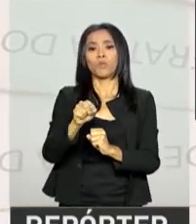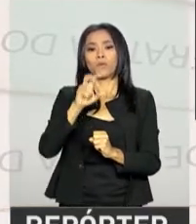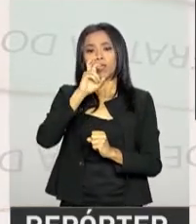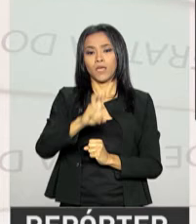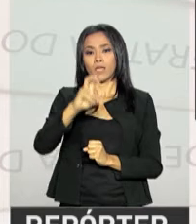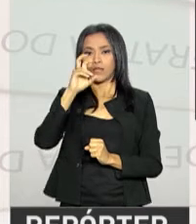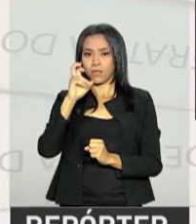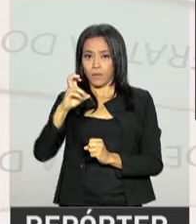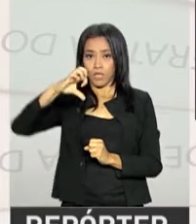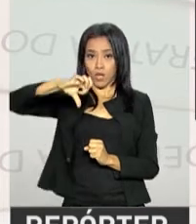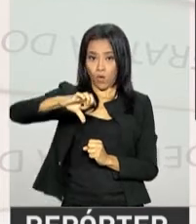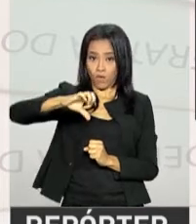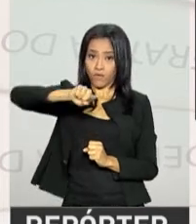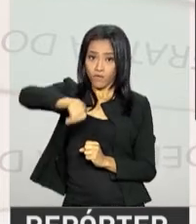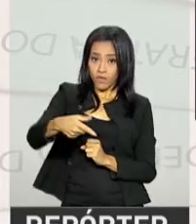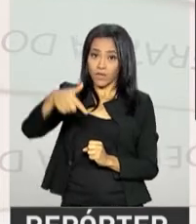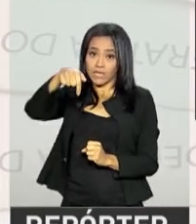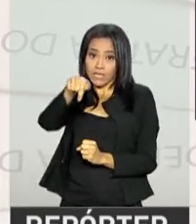R$